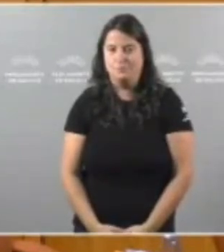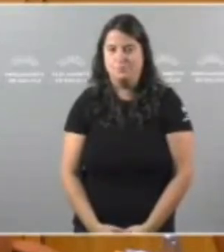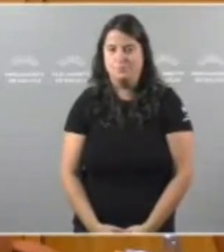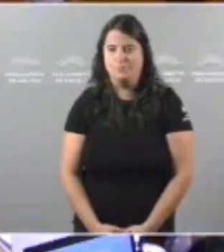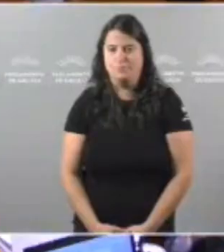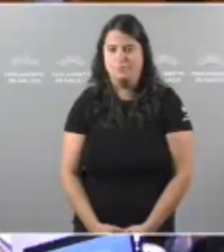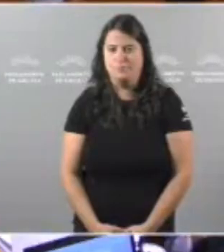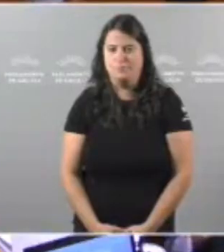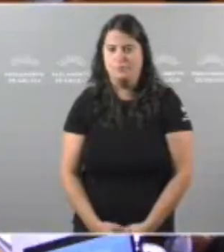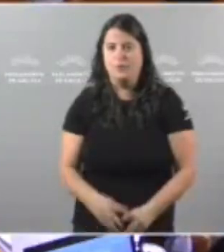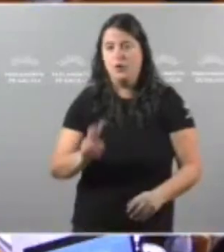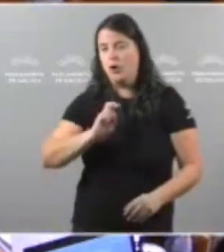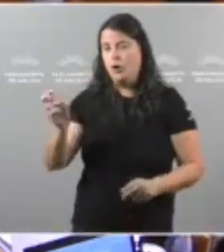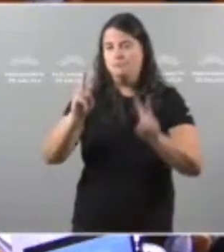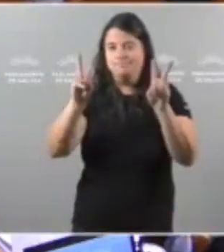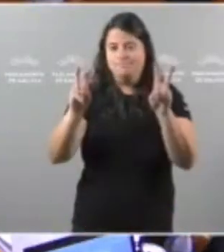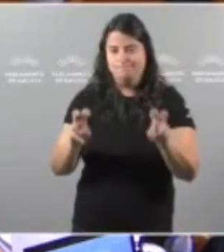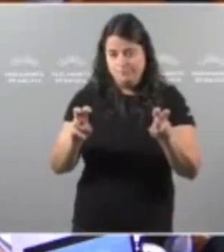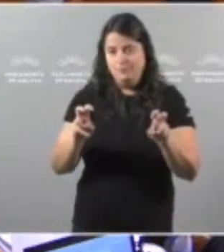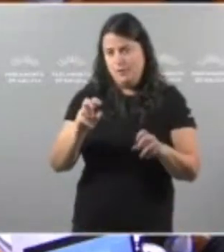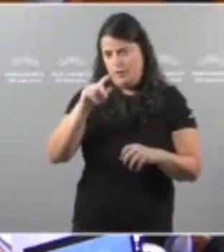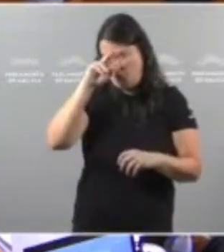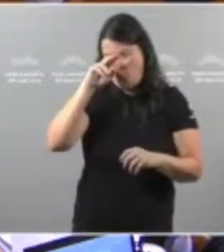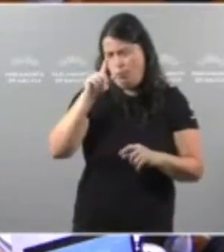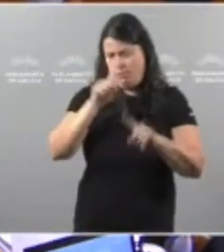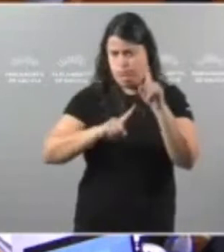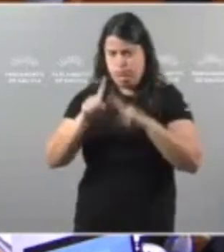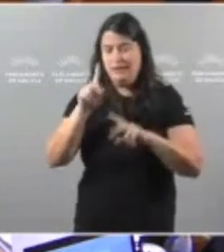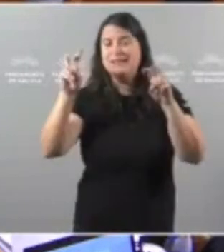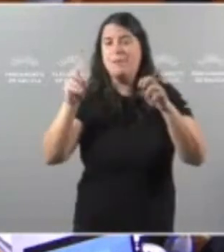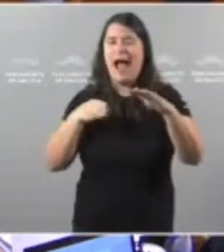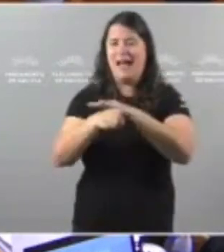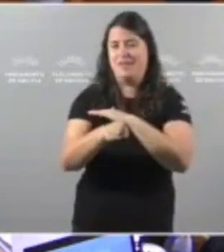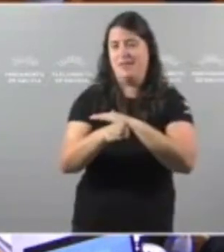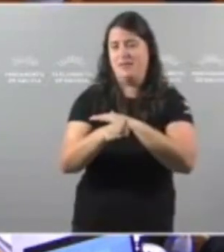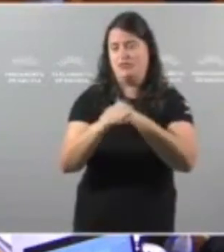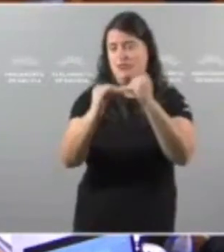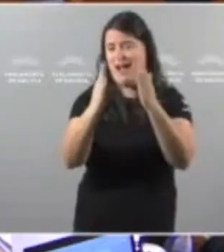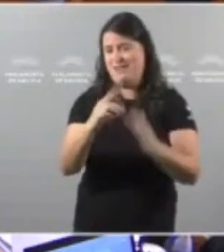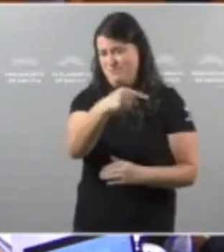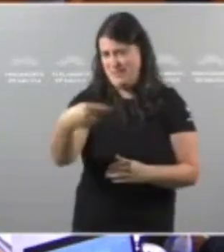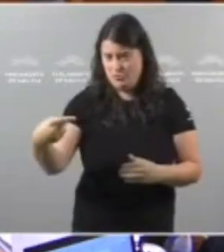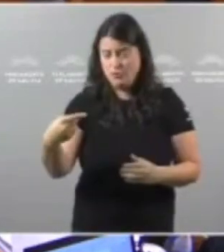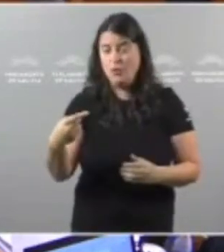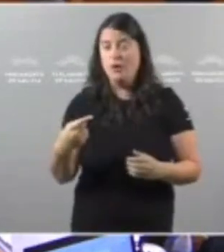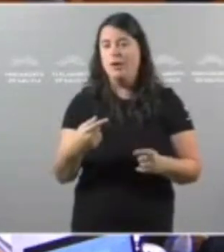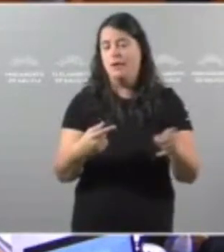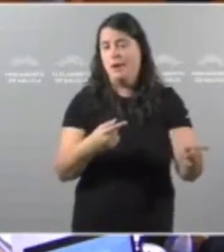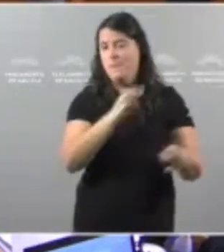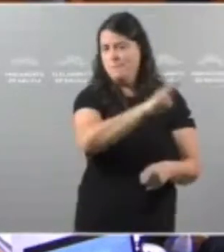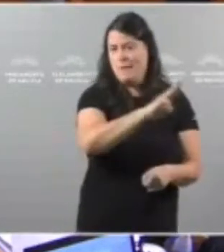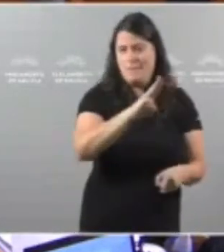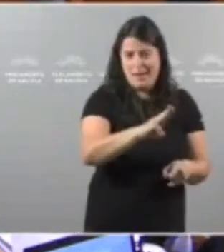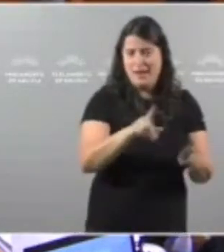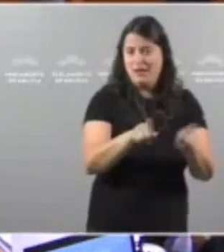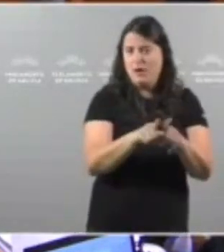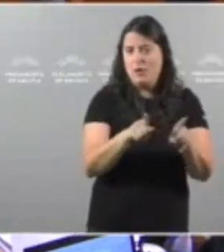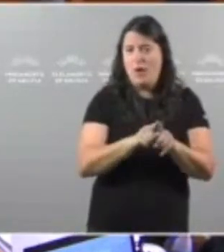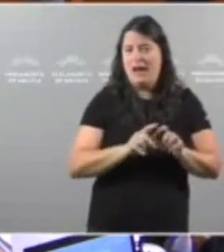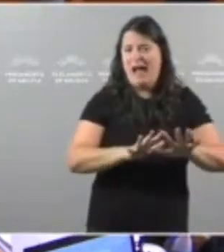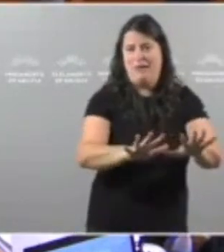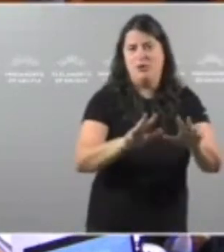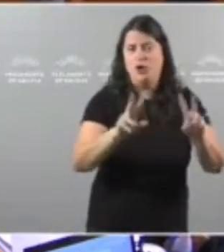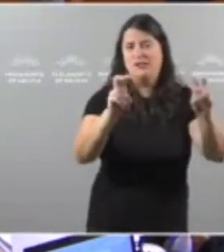Otro tema Otro Que cada vez Preocupa Mais O acceso A vivenda E hai que denunciar Que o PP Abandonou A política De